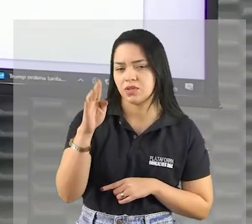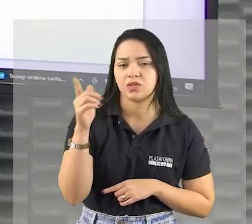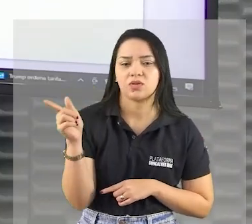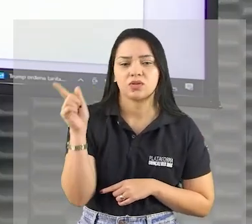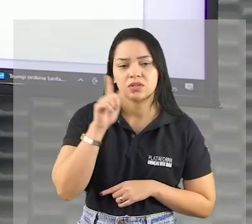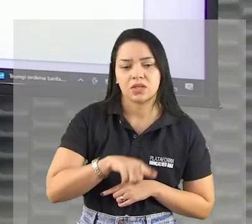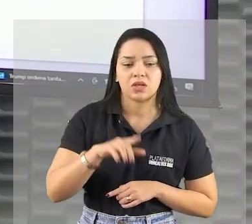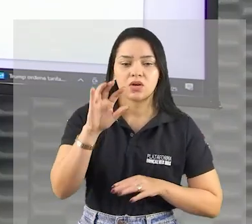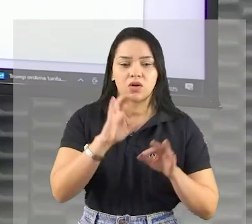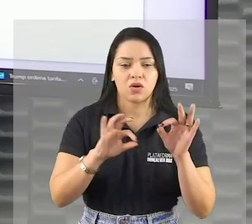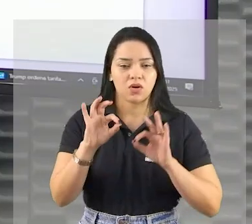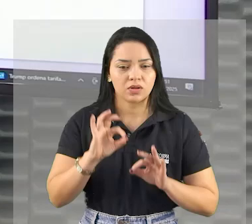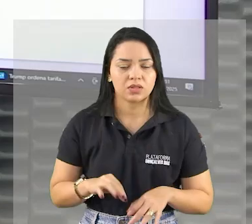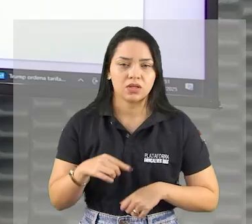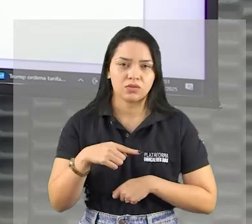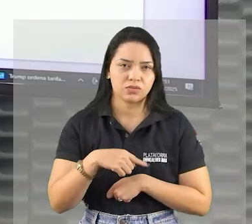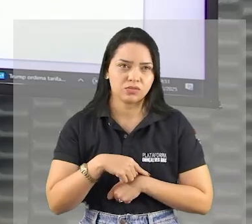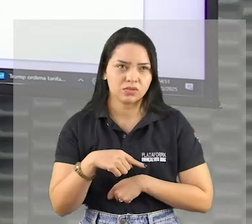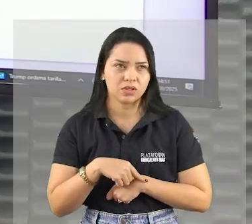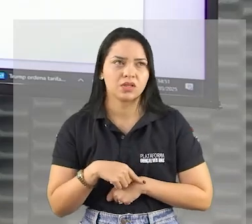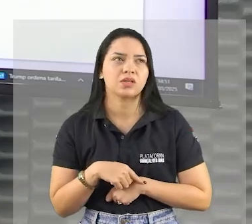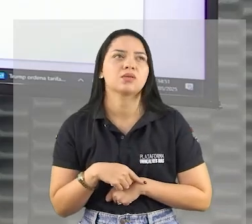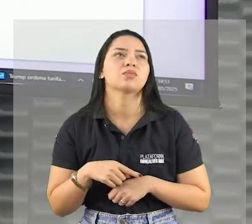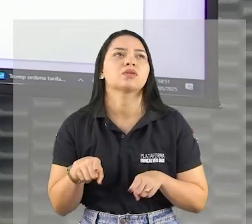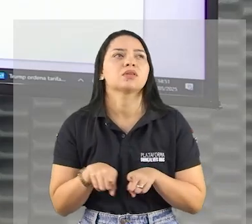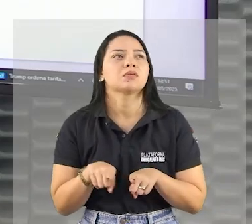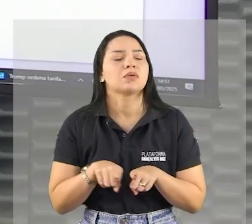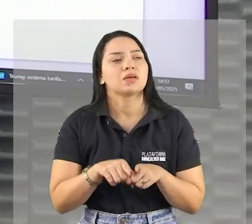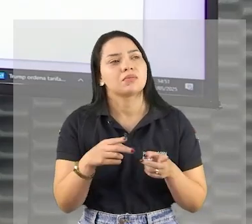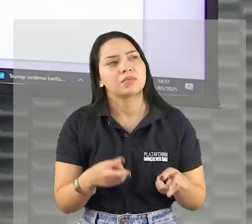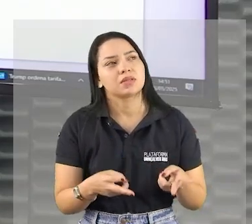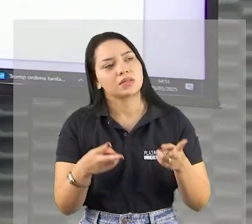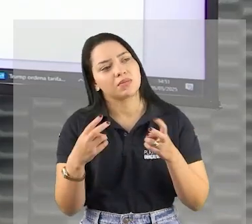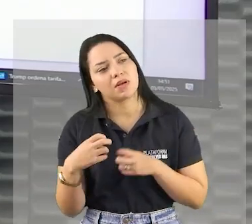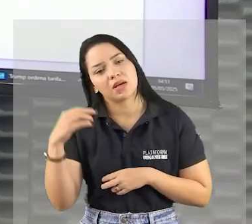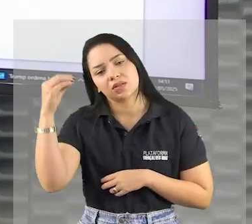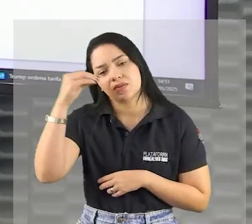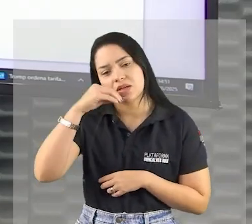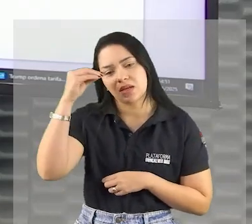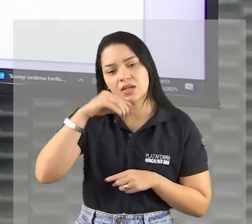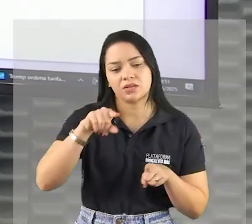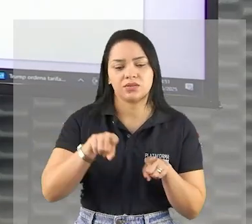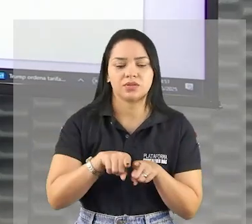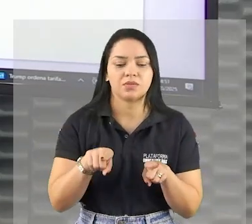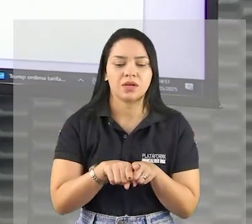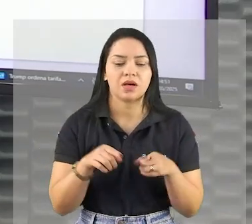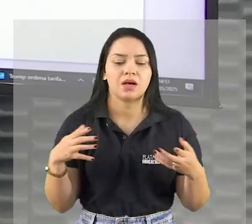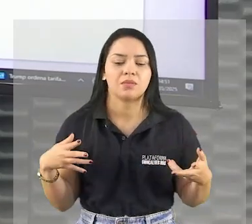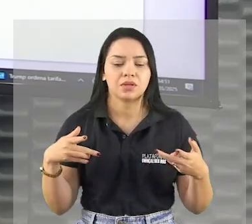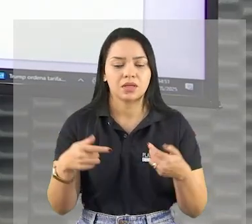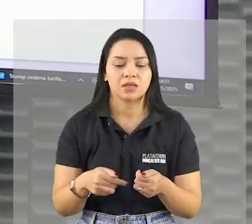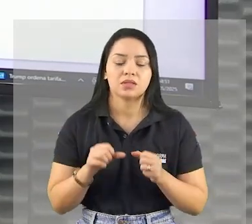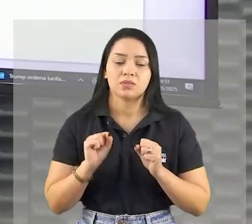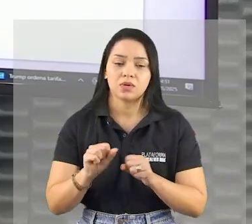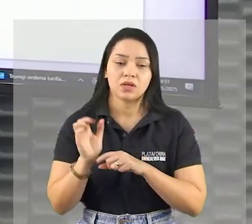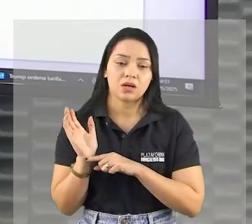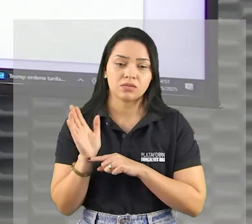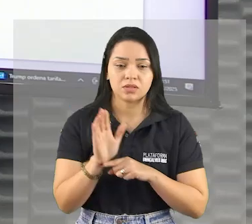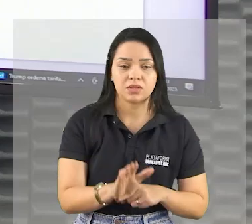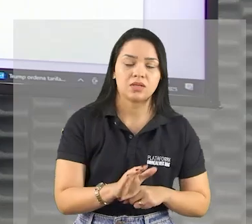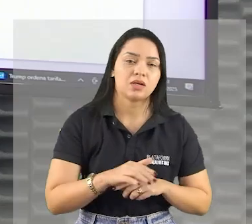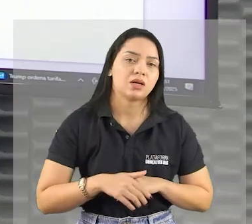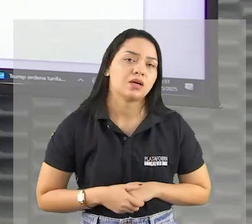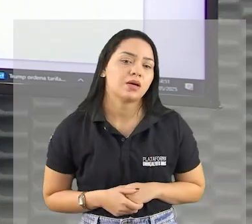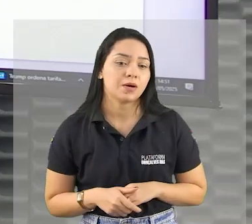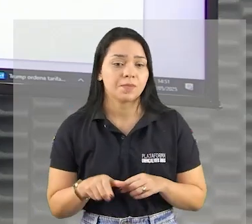consegue organizar o seu tempo, que consegue perceber as suas fraquezas e aquelas habilidades que podem te auxiliar. É aquela